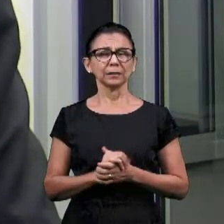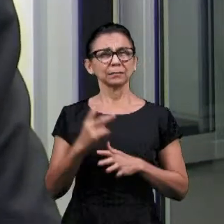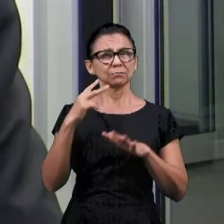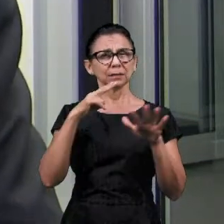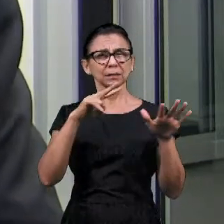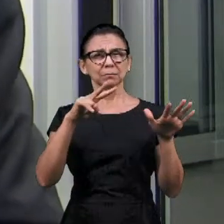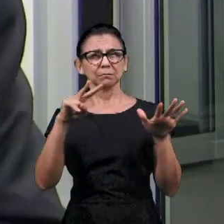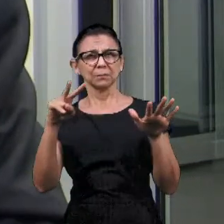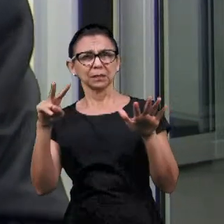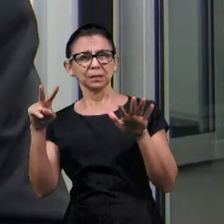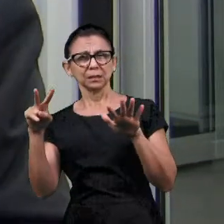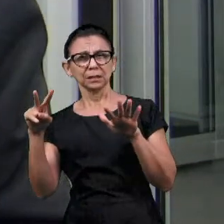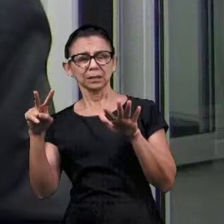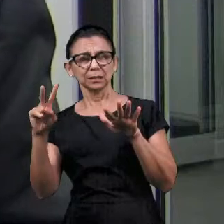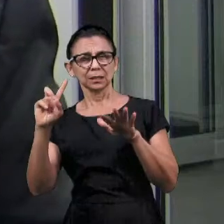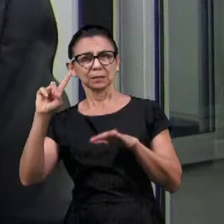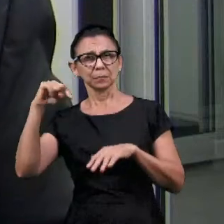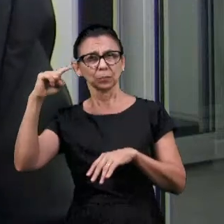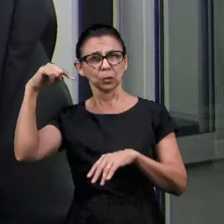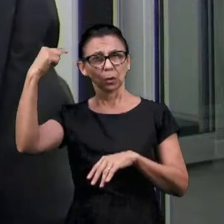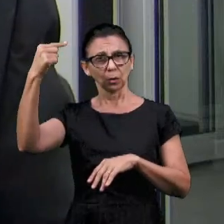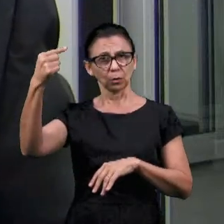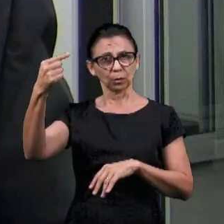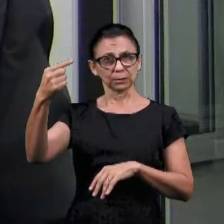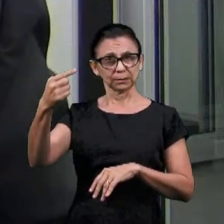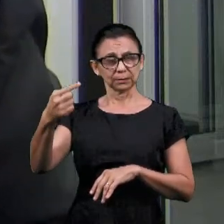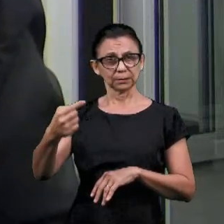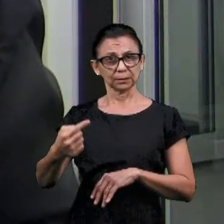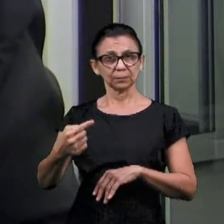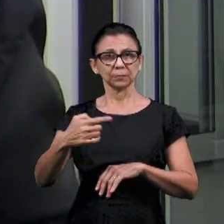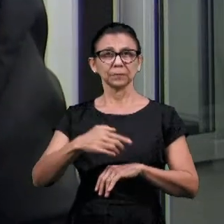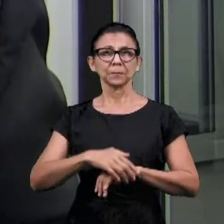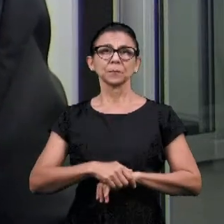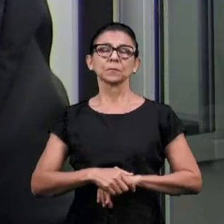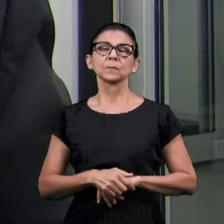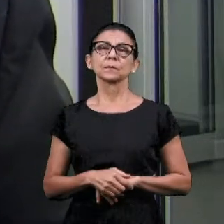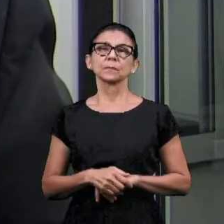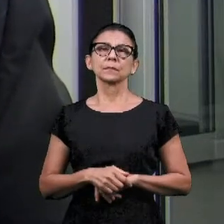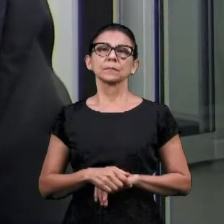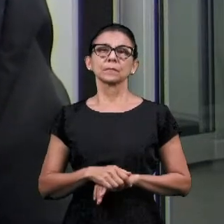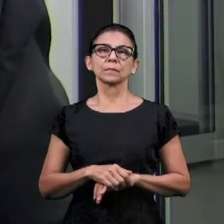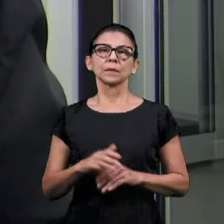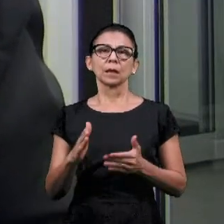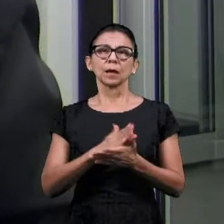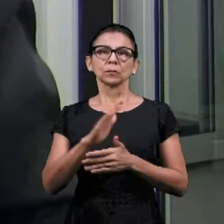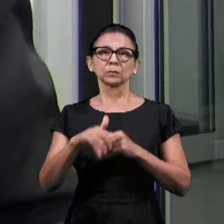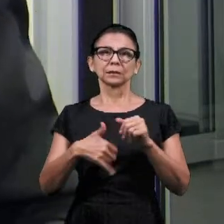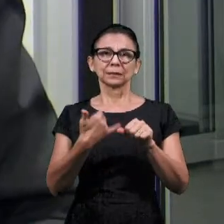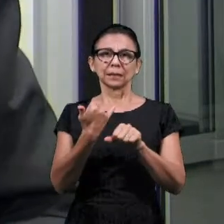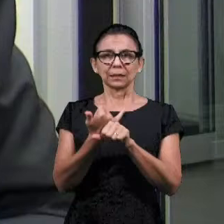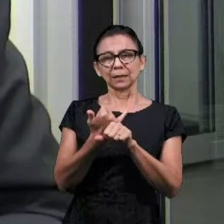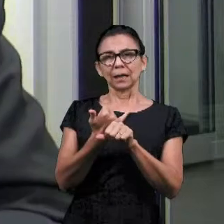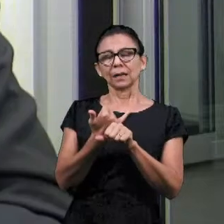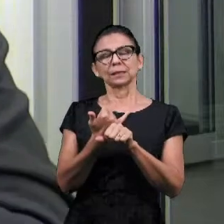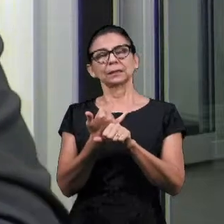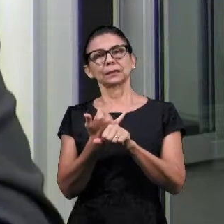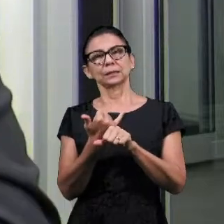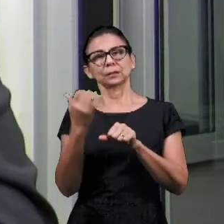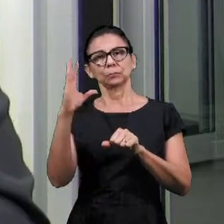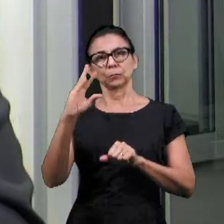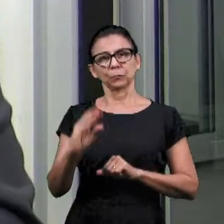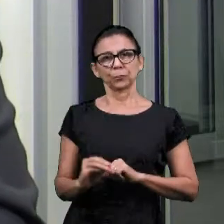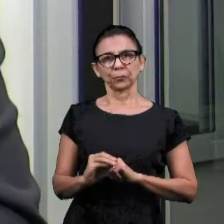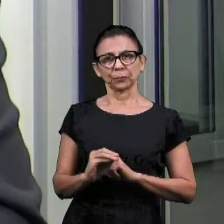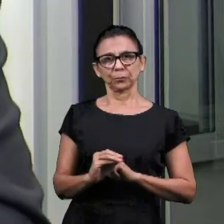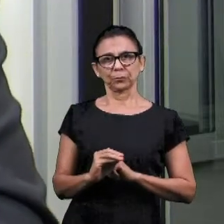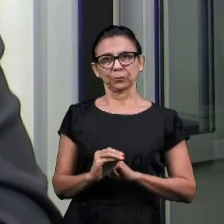semanas nós estaremos deixando alguns canais de televisão que nós trabalhamos e priorizando